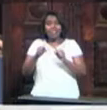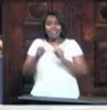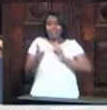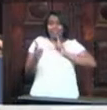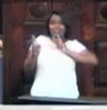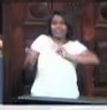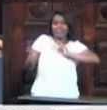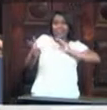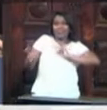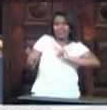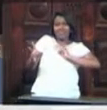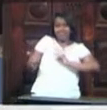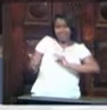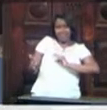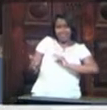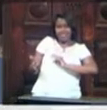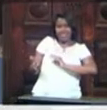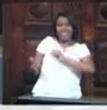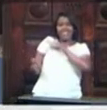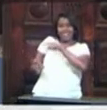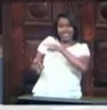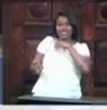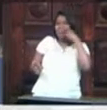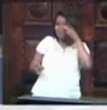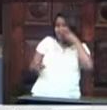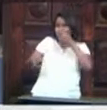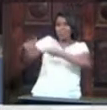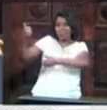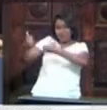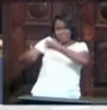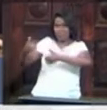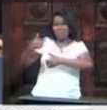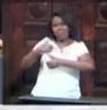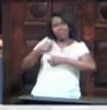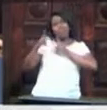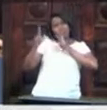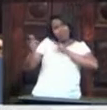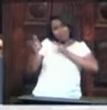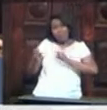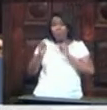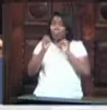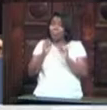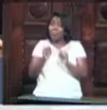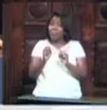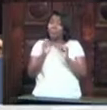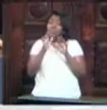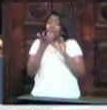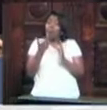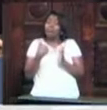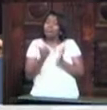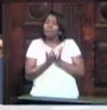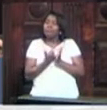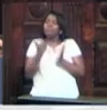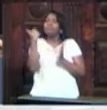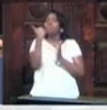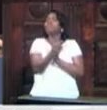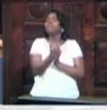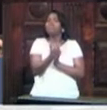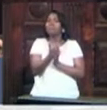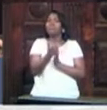as palavras do deputado Anderson Nogueira. Mas eu quero acentuar, senhor